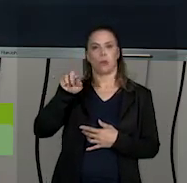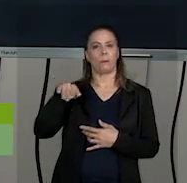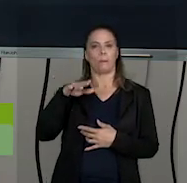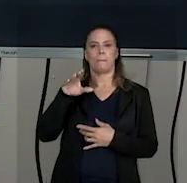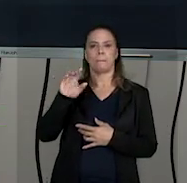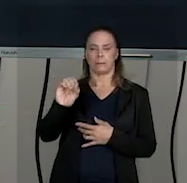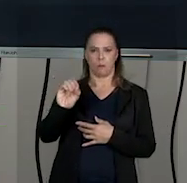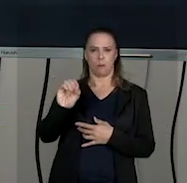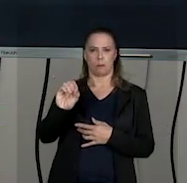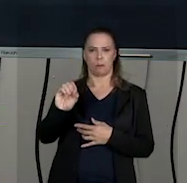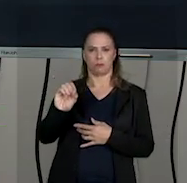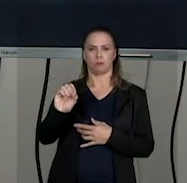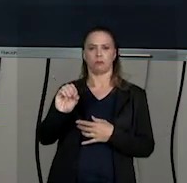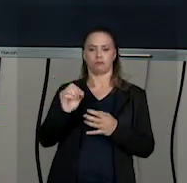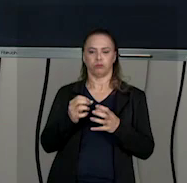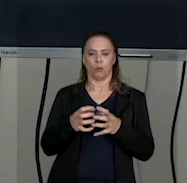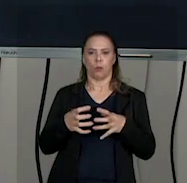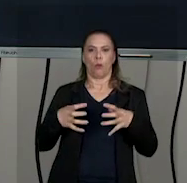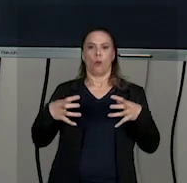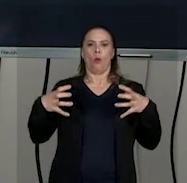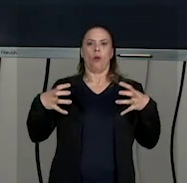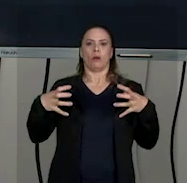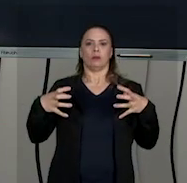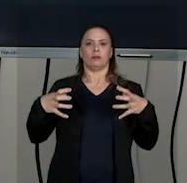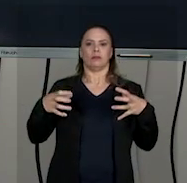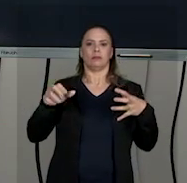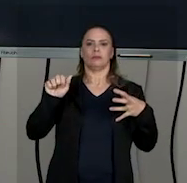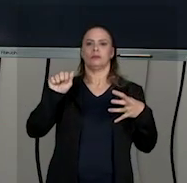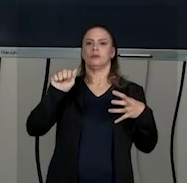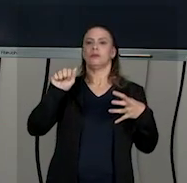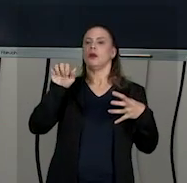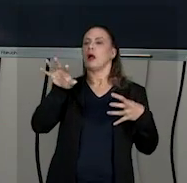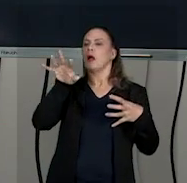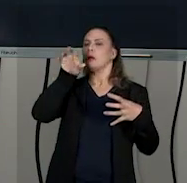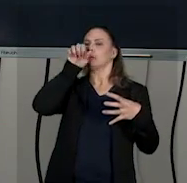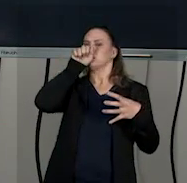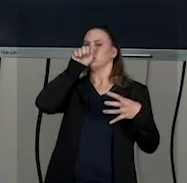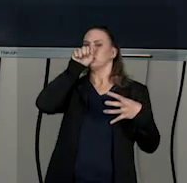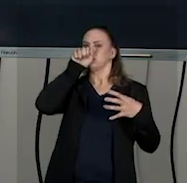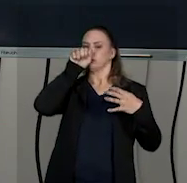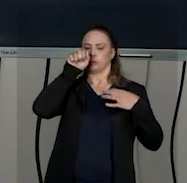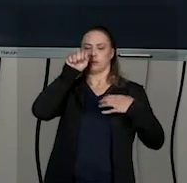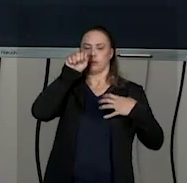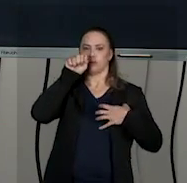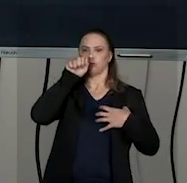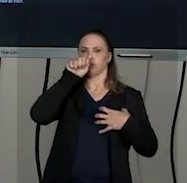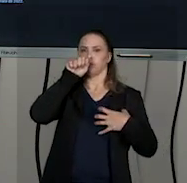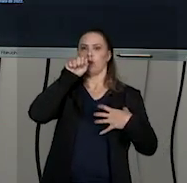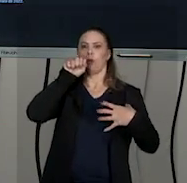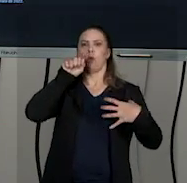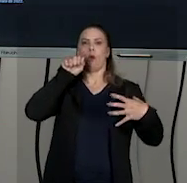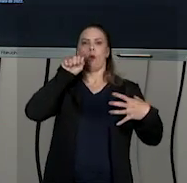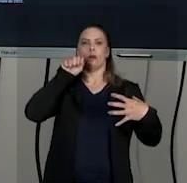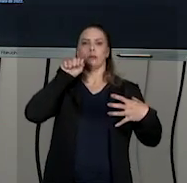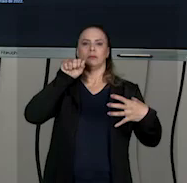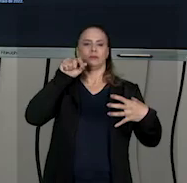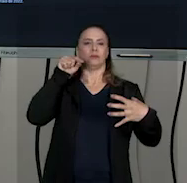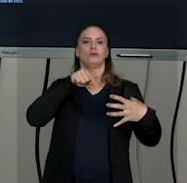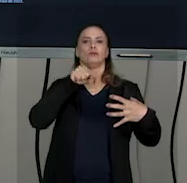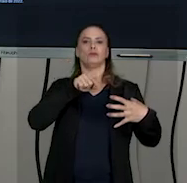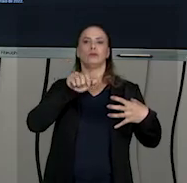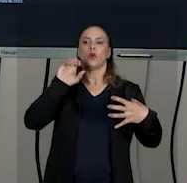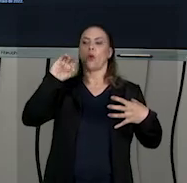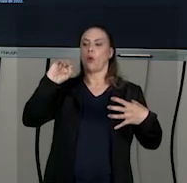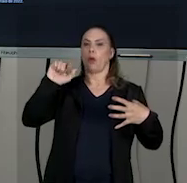pulmão, ocorre a troca gasosa. Mas e aí? Depois disso, o que acontece? Trouxe um esqueminha